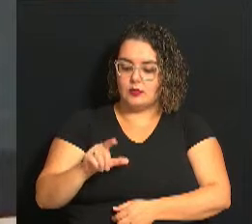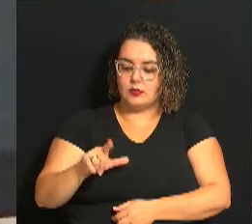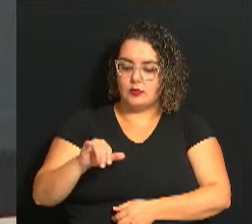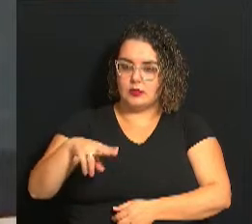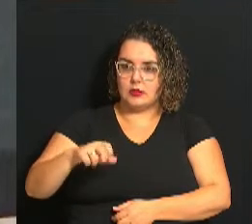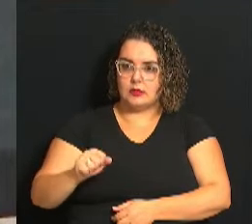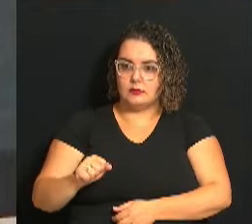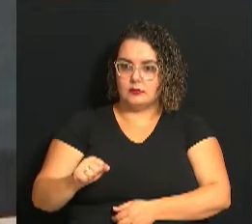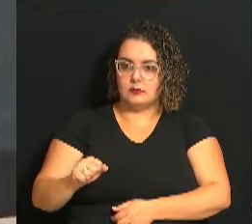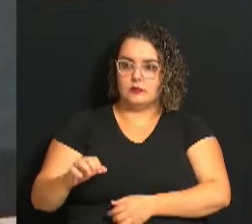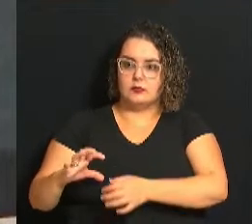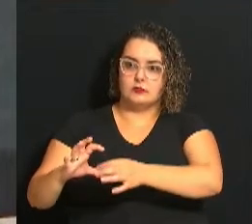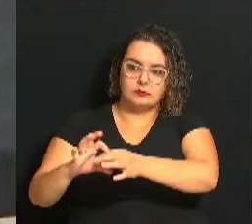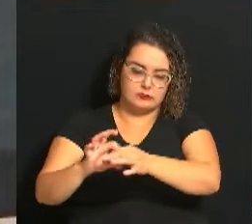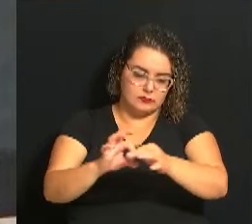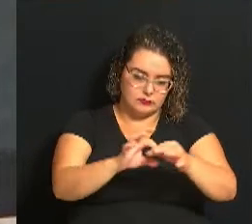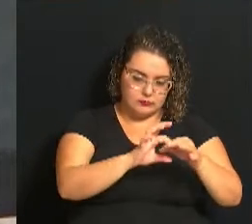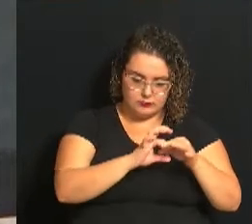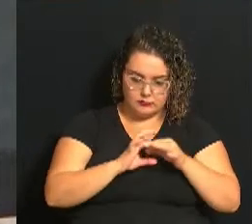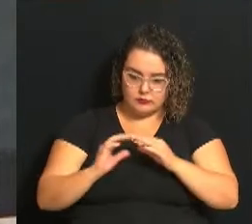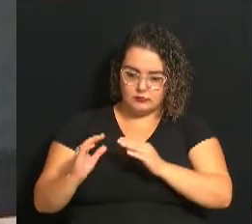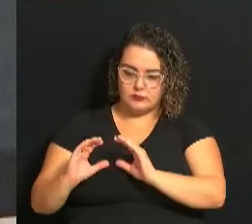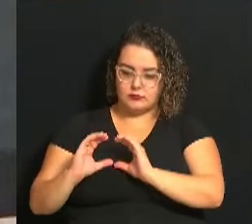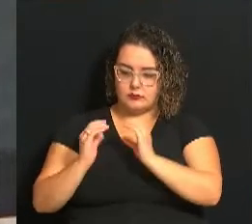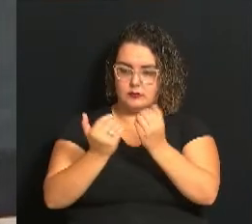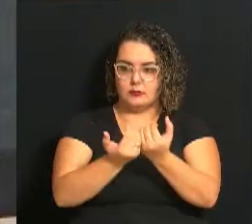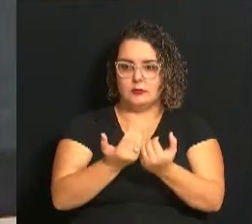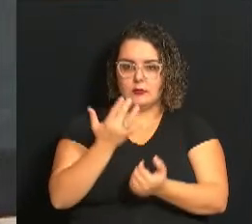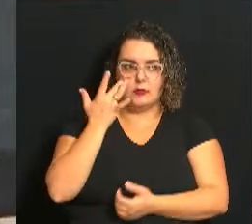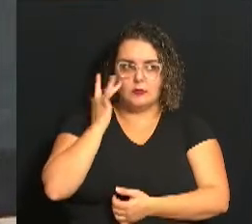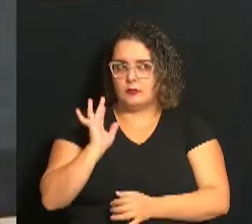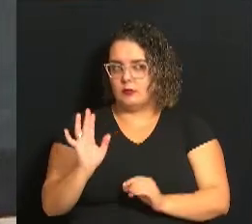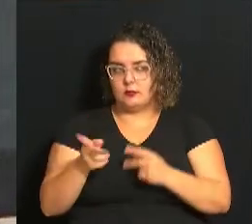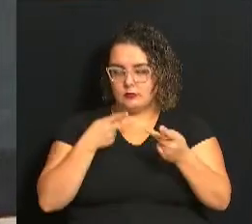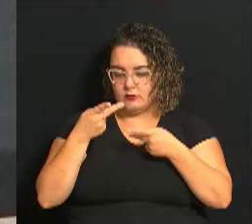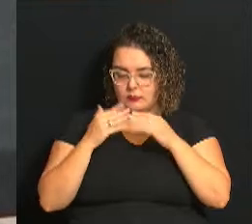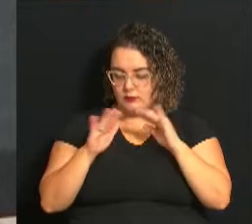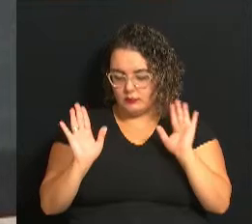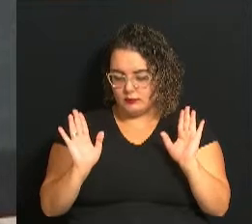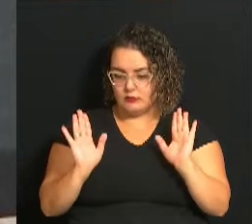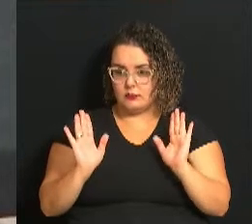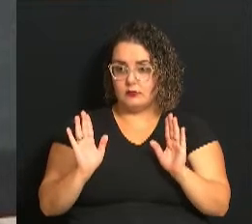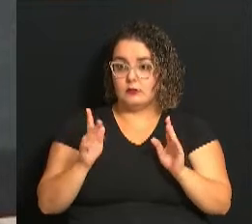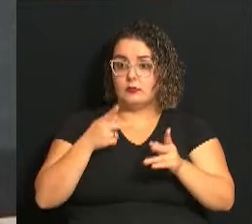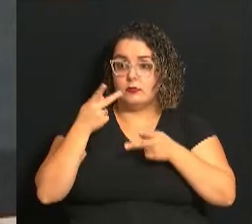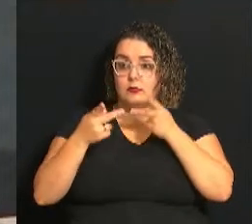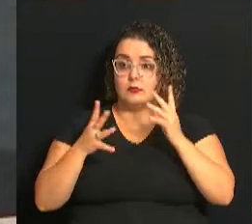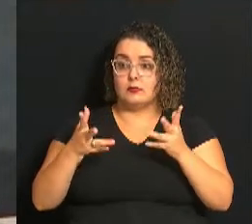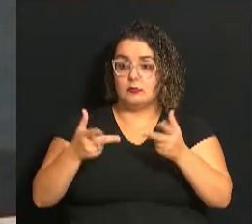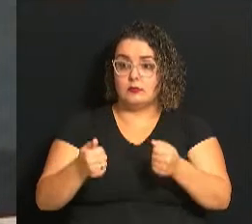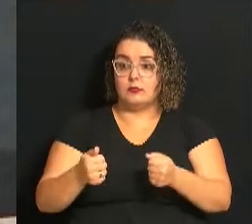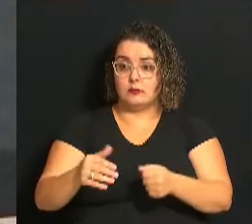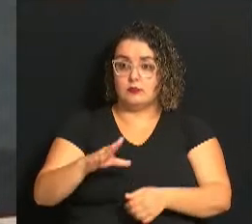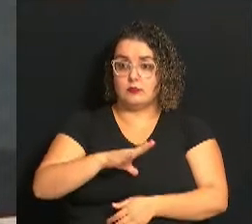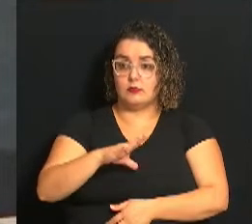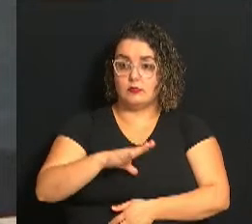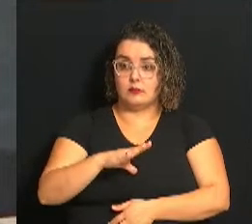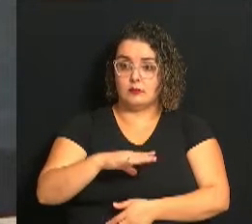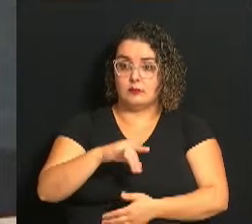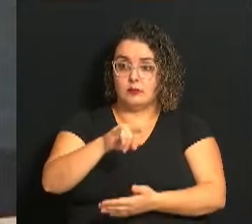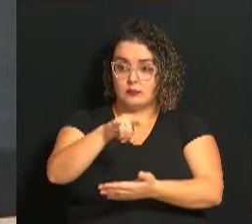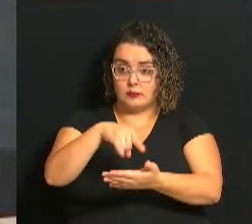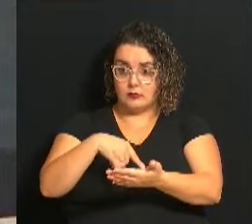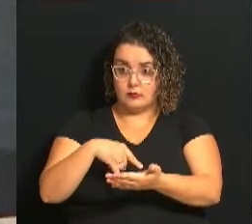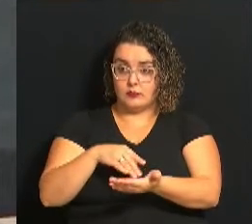que não tem nada a ver com o que está sendo dito hoje, mas foi colocado em toda a cidade, e as fichas informativas estão saindo